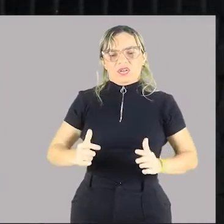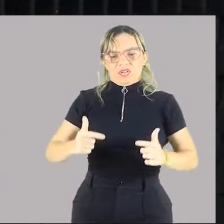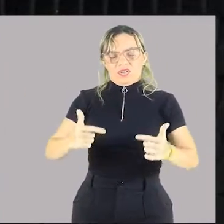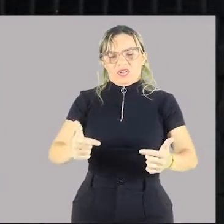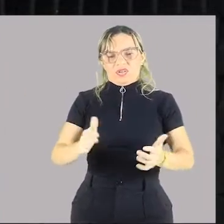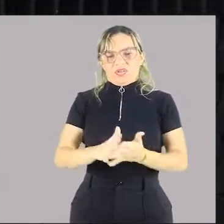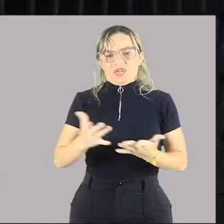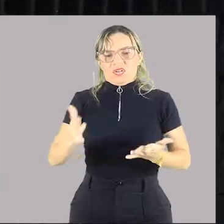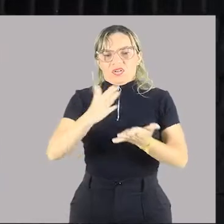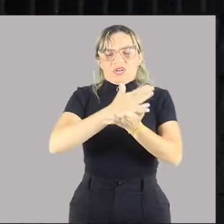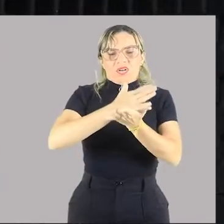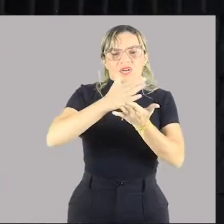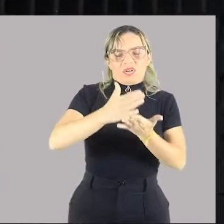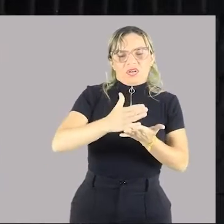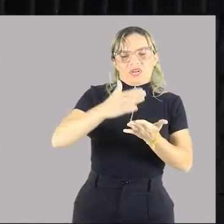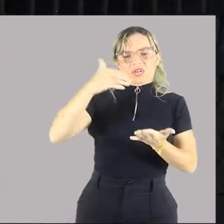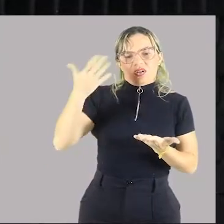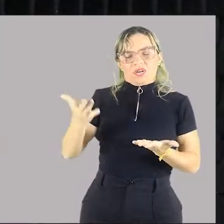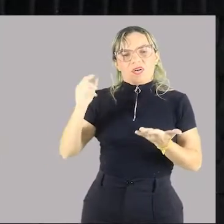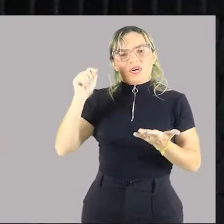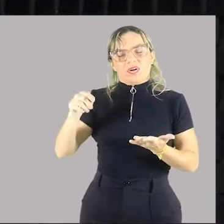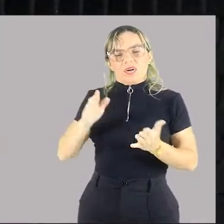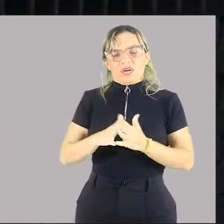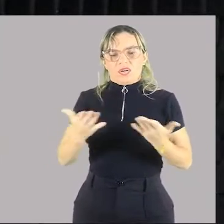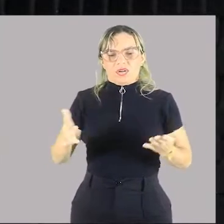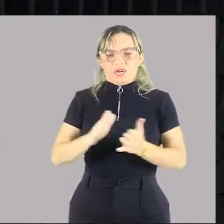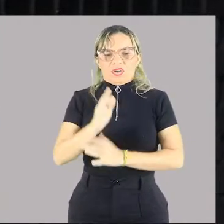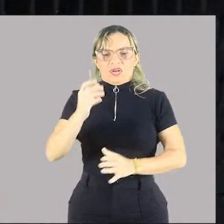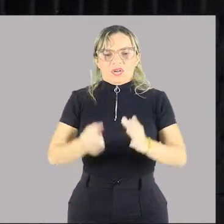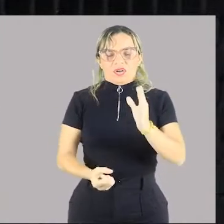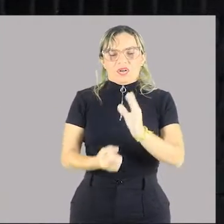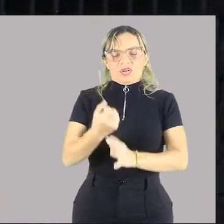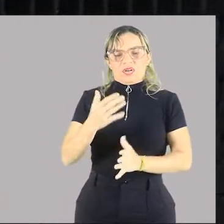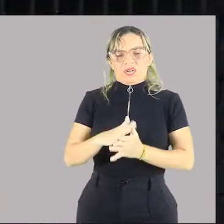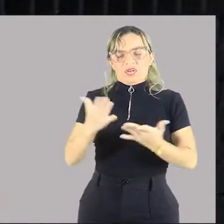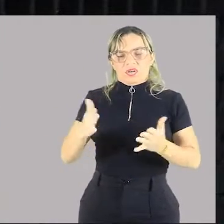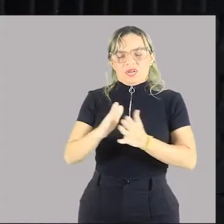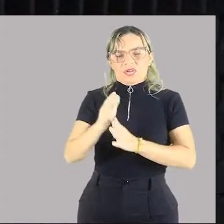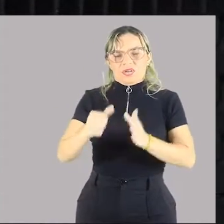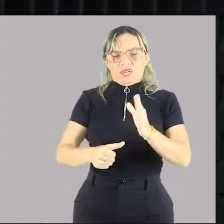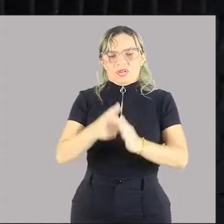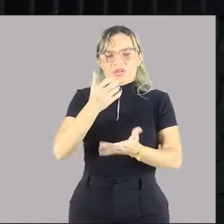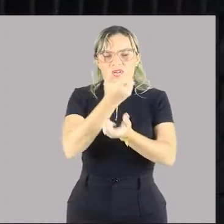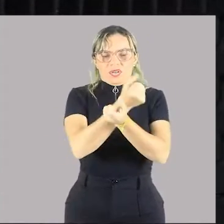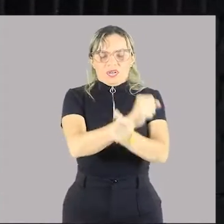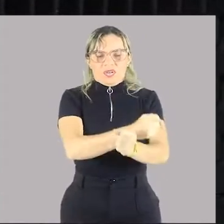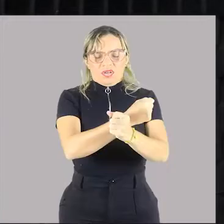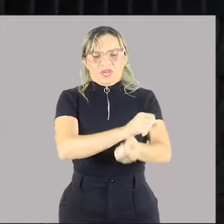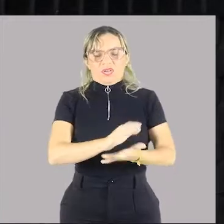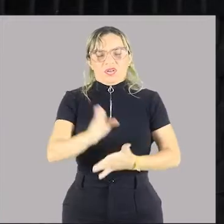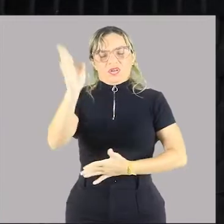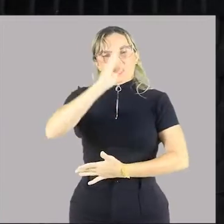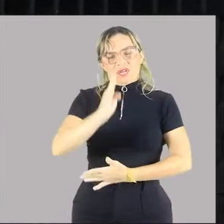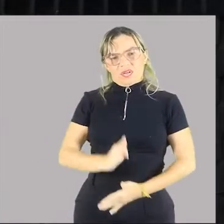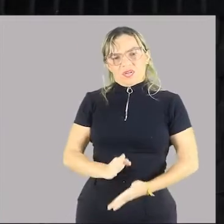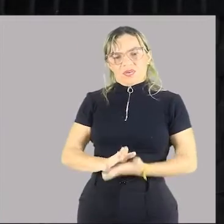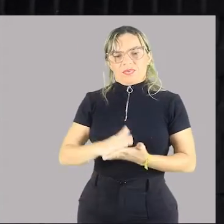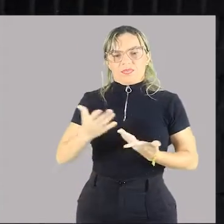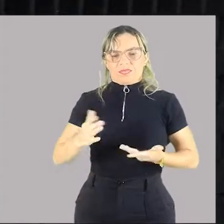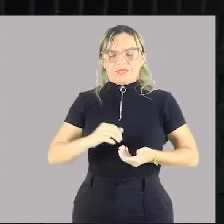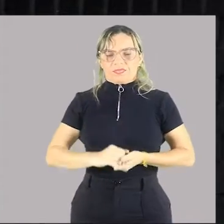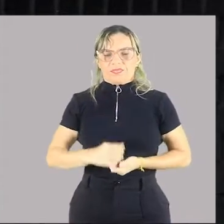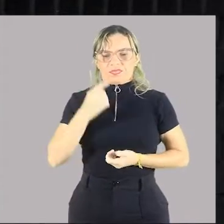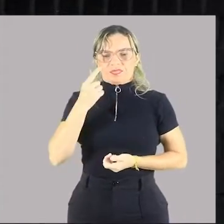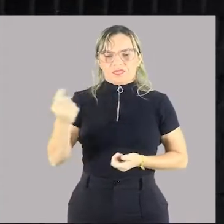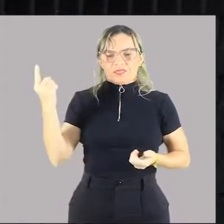começa, que o ponto de partida dela é na origem dos primórdios da escravidão no Brasil.